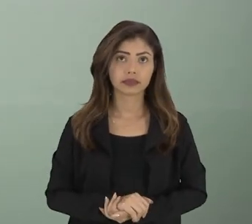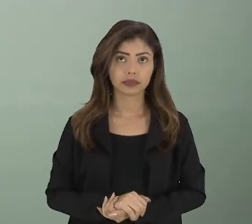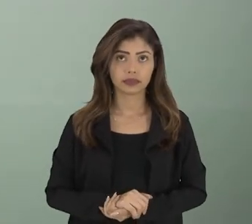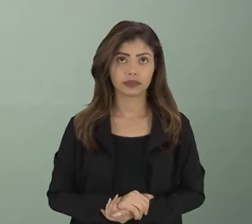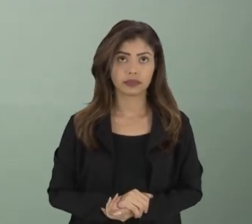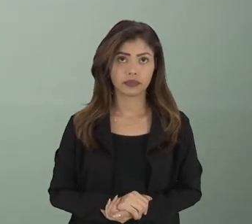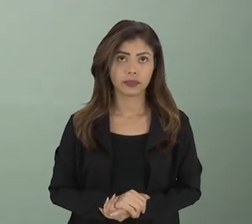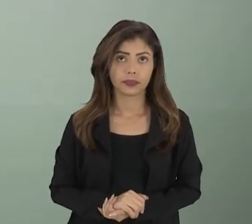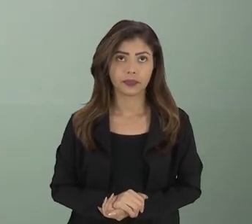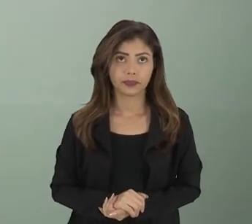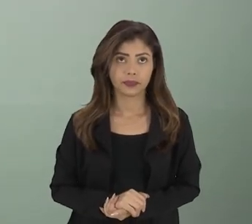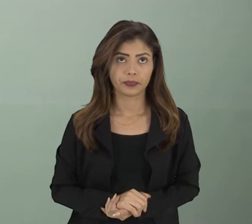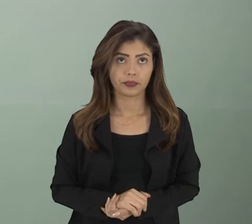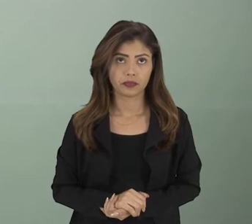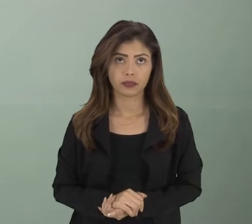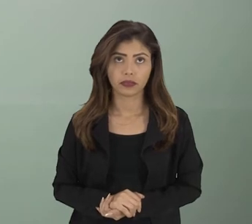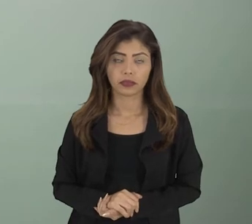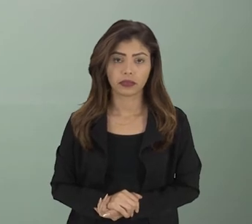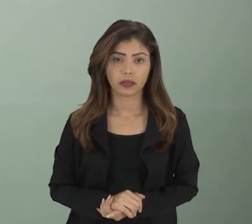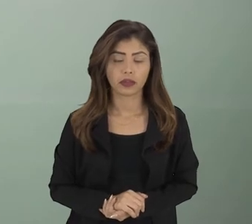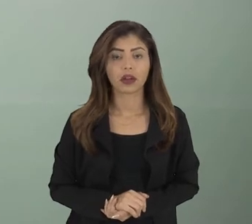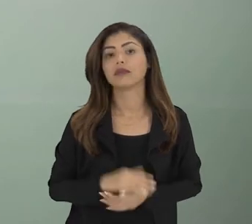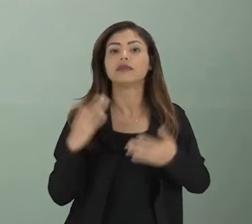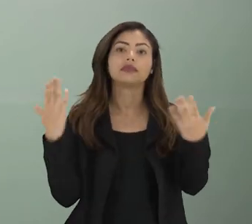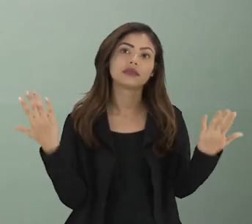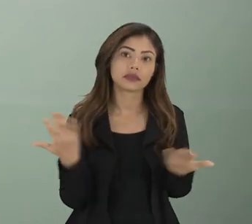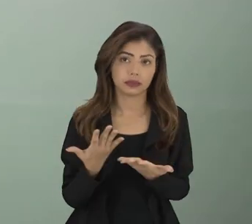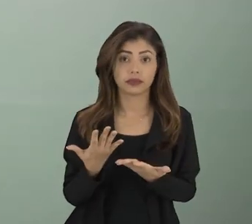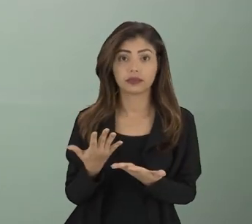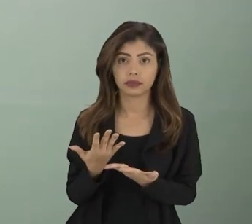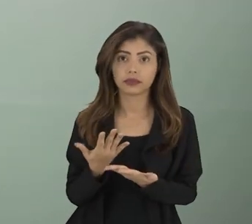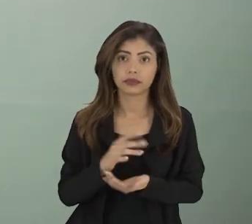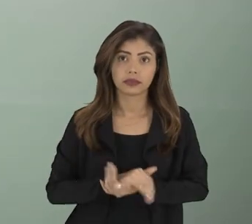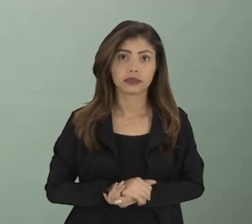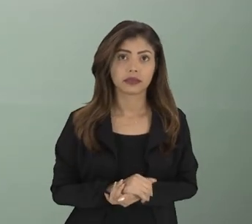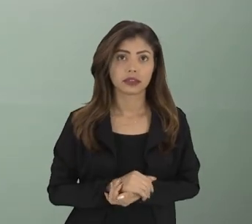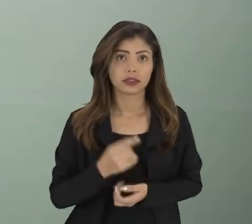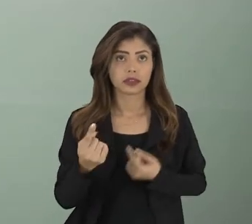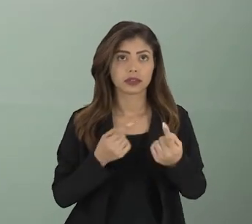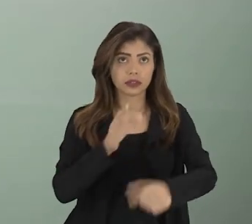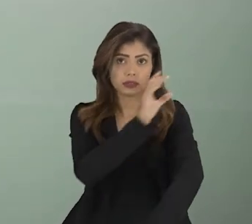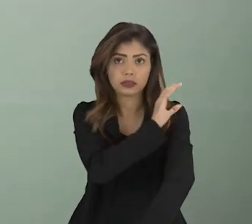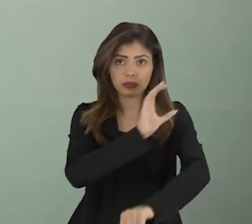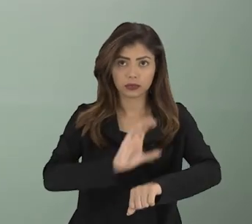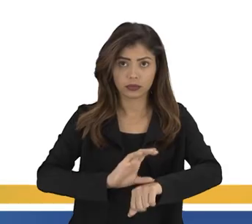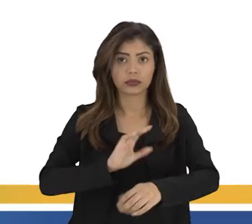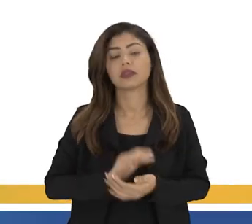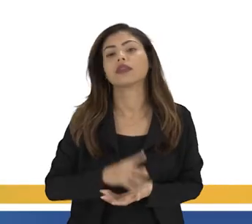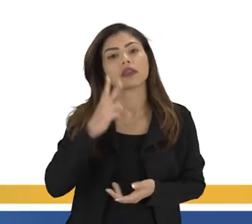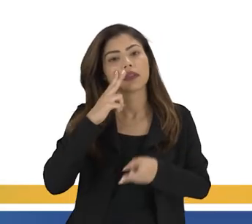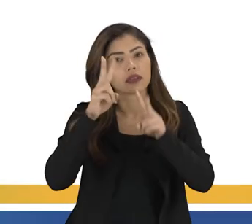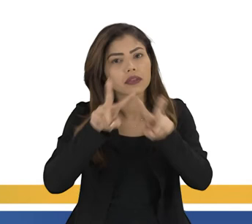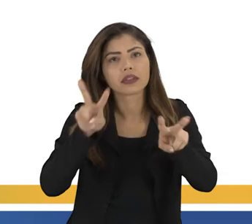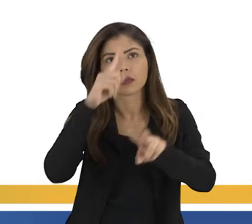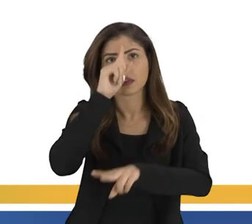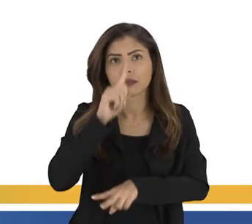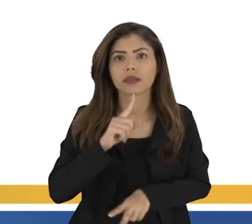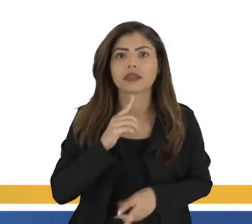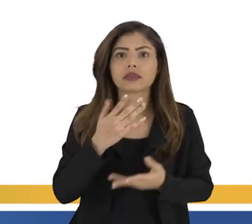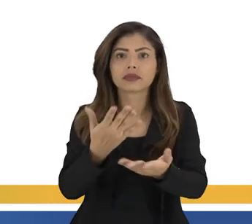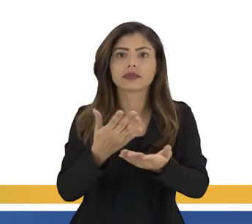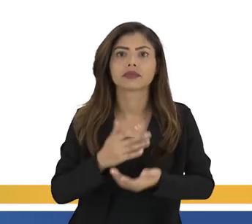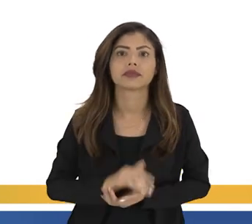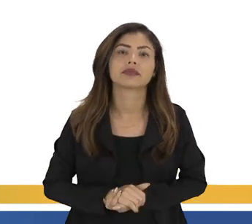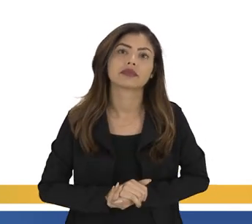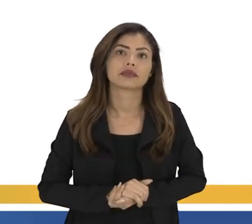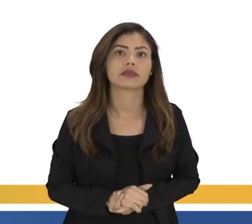né então esse aí é o ponto agora é com relação à cultura vejamos a imagem